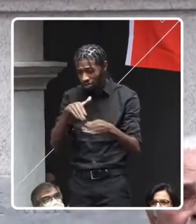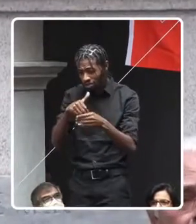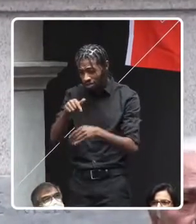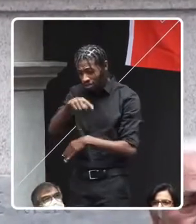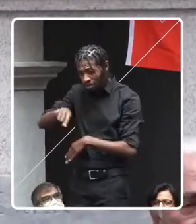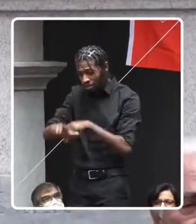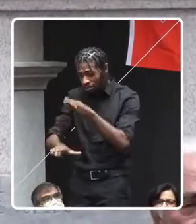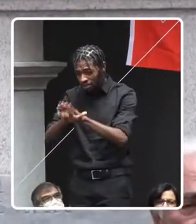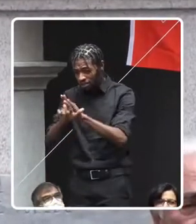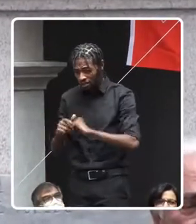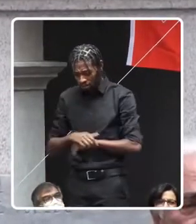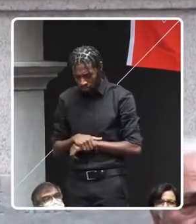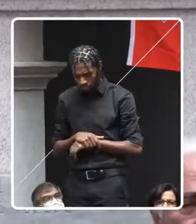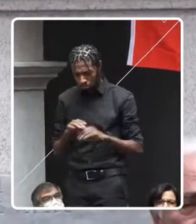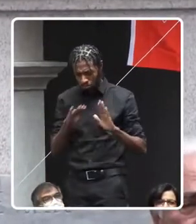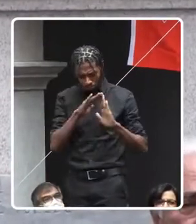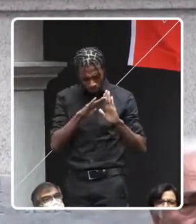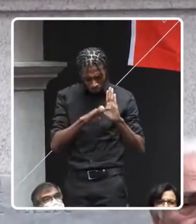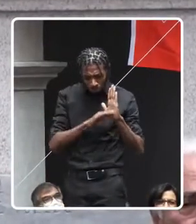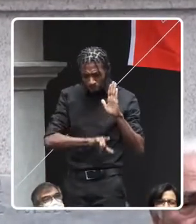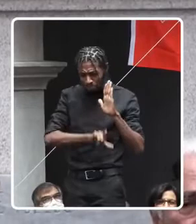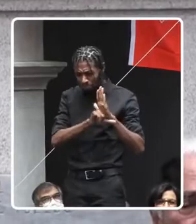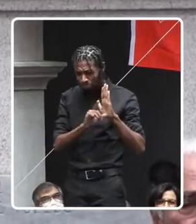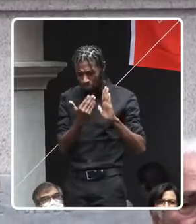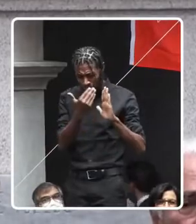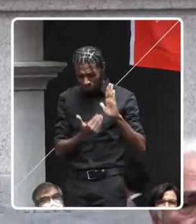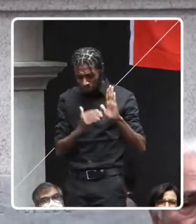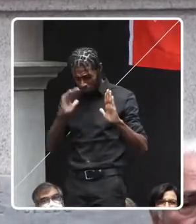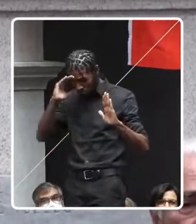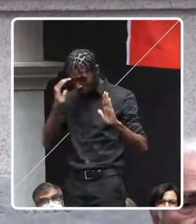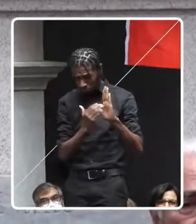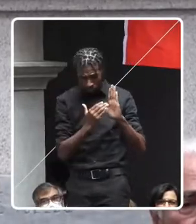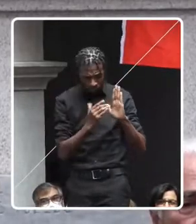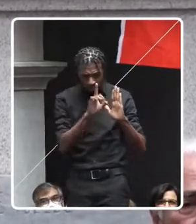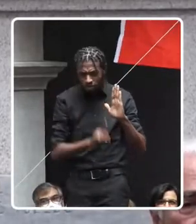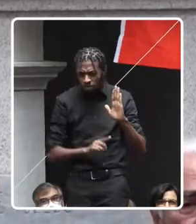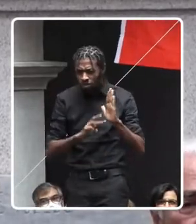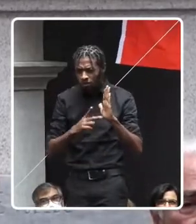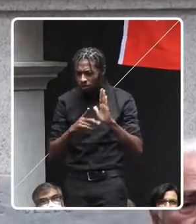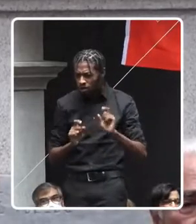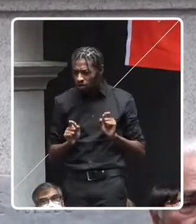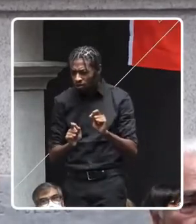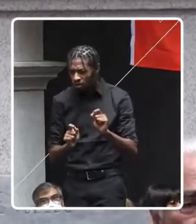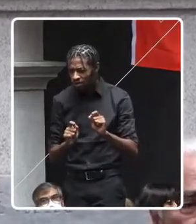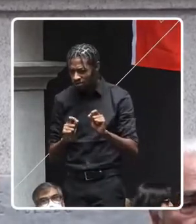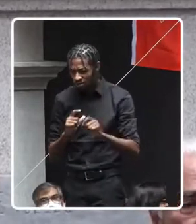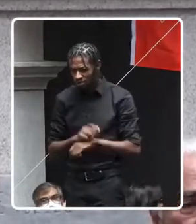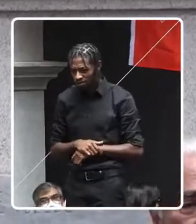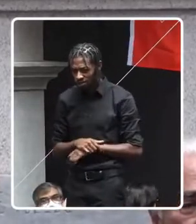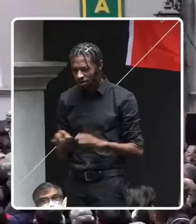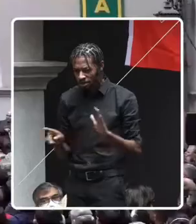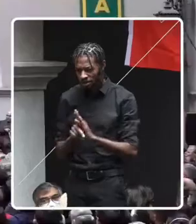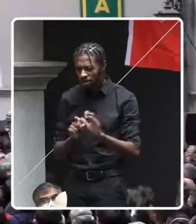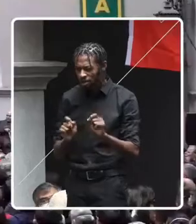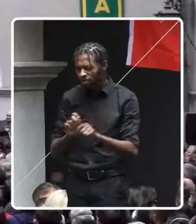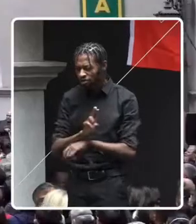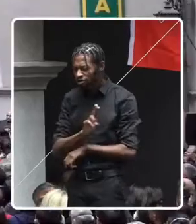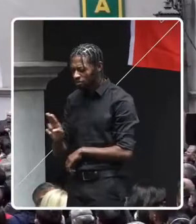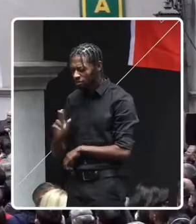Estado democrático de direito significa também princípio da